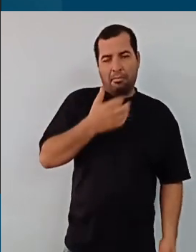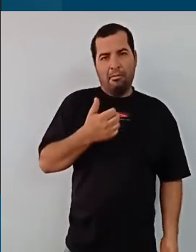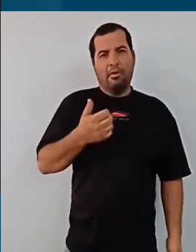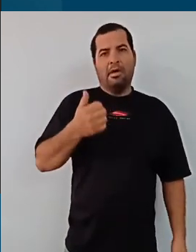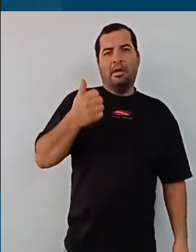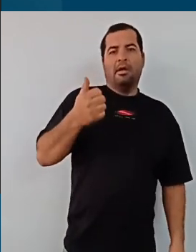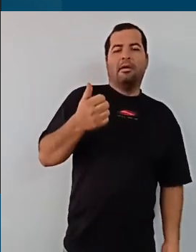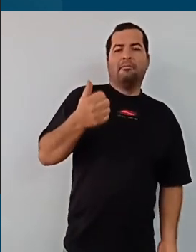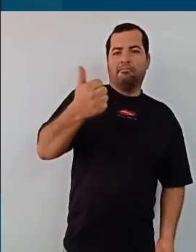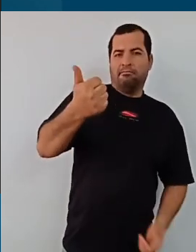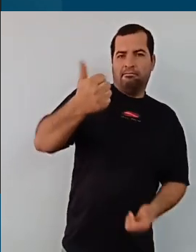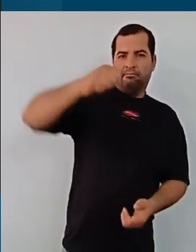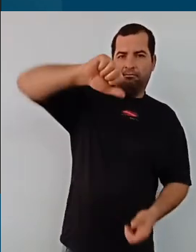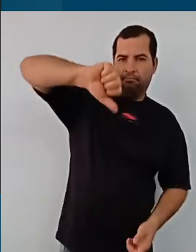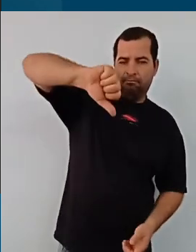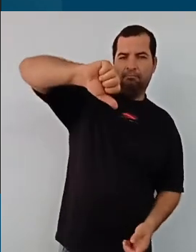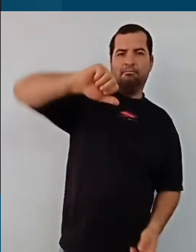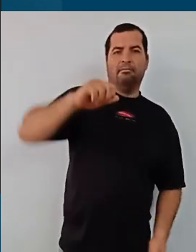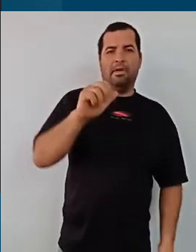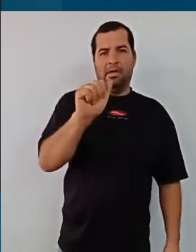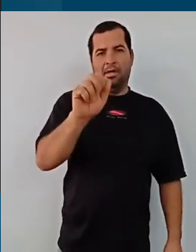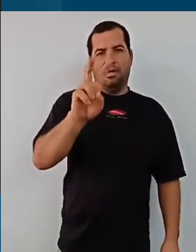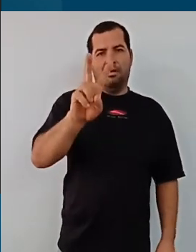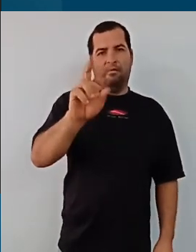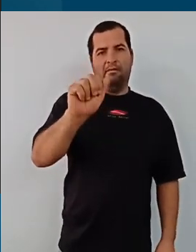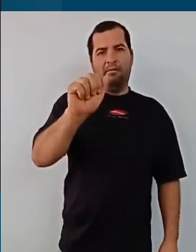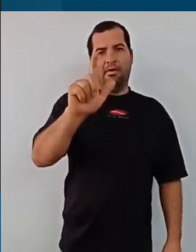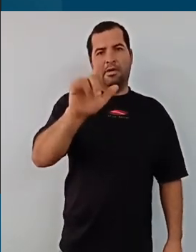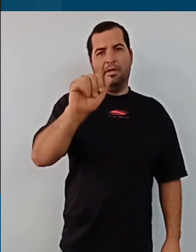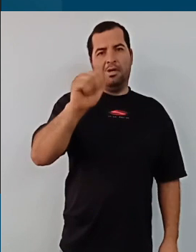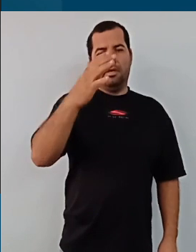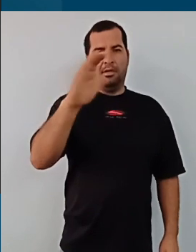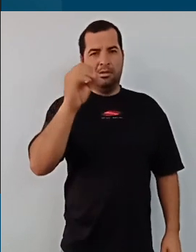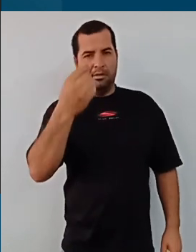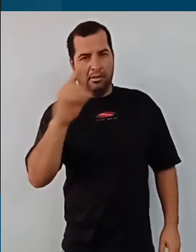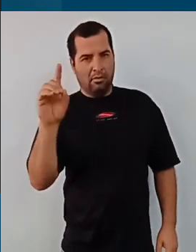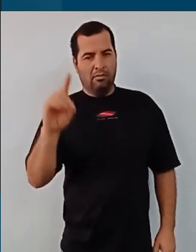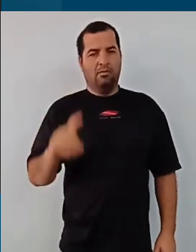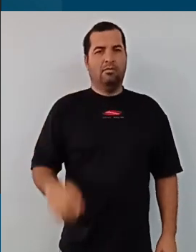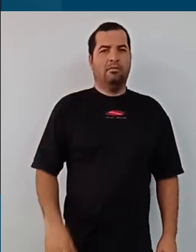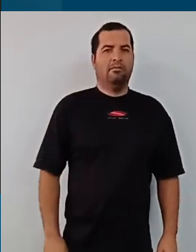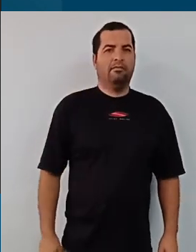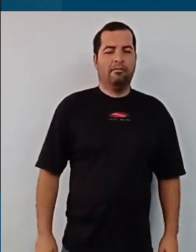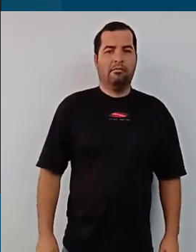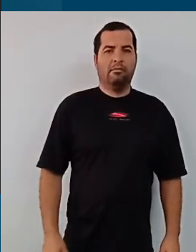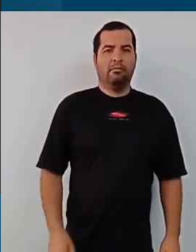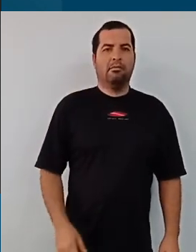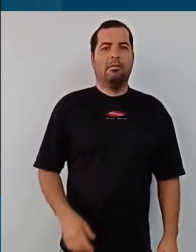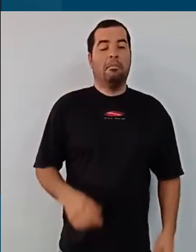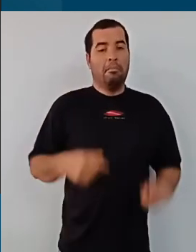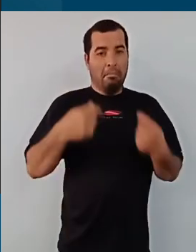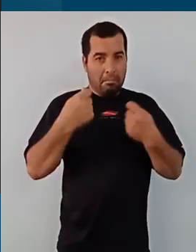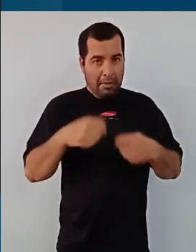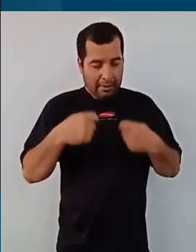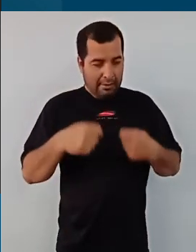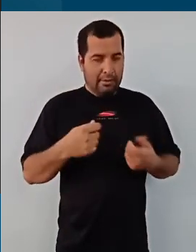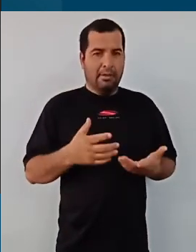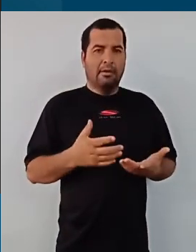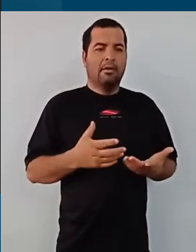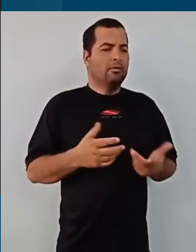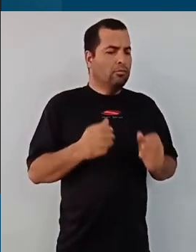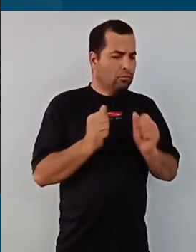punitiva, ela pode até gerar nota, mas ela tem que abraçar esse estudante, ela tem